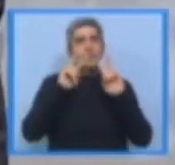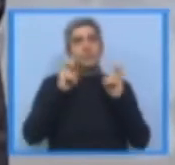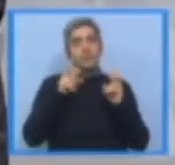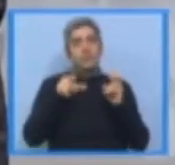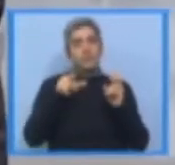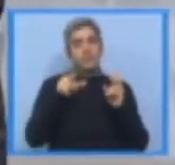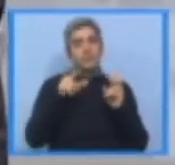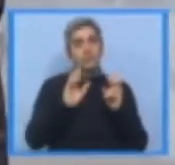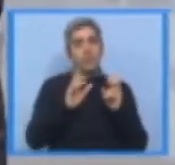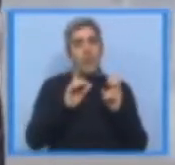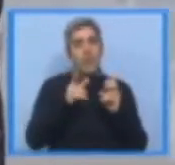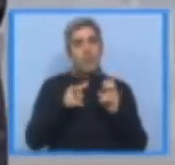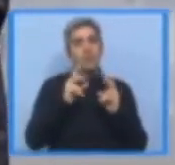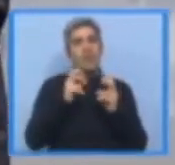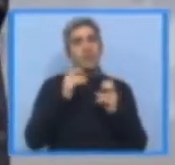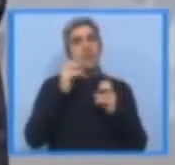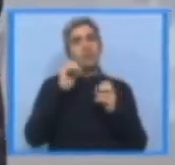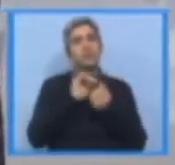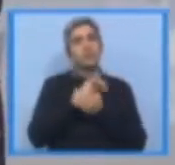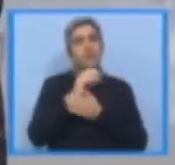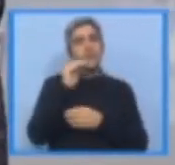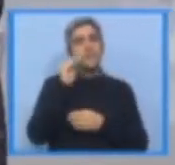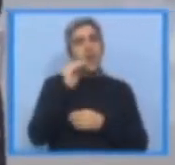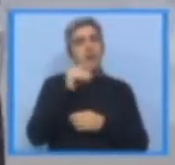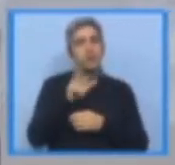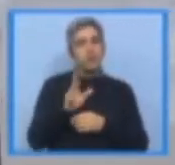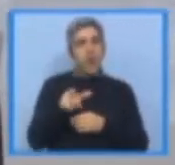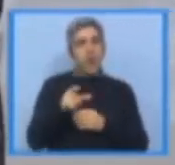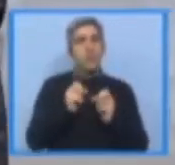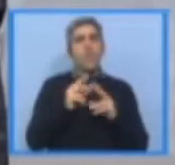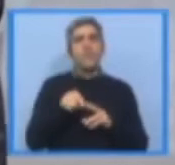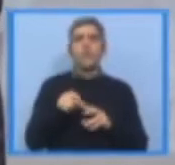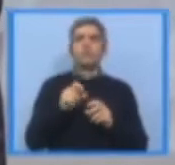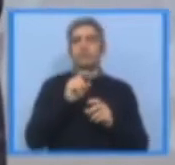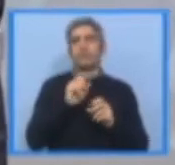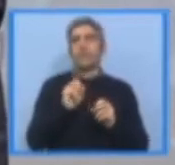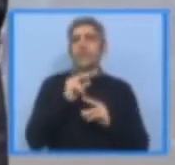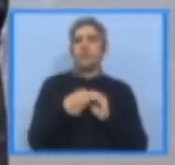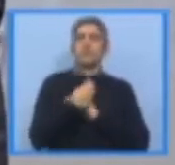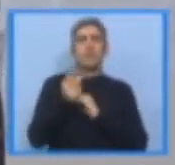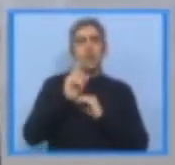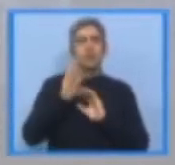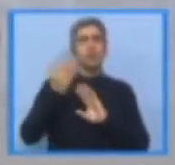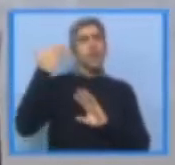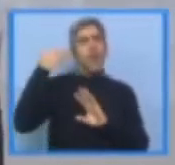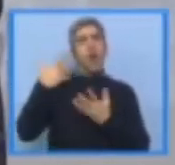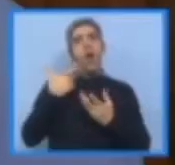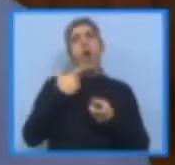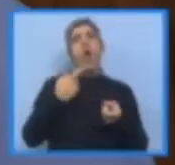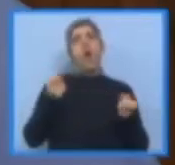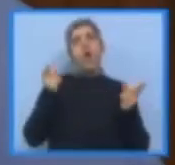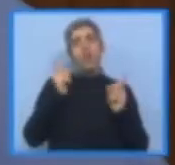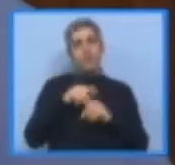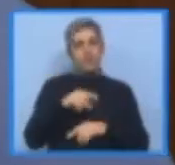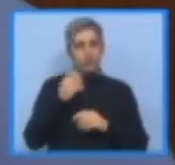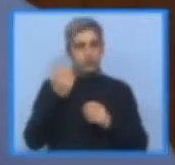das fake news estava a ferver. Ou seja, não é propriamente um acontecimento novo, mas é um acontecimento que nos veio visitar outra vez. E é